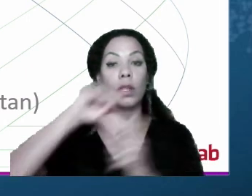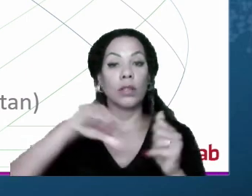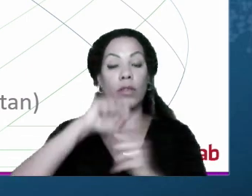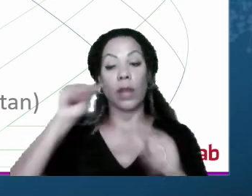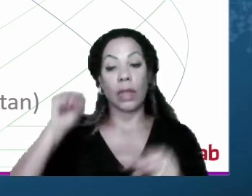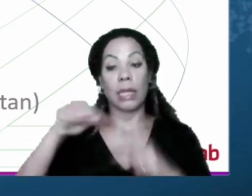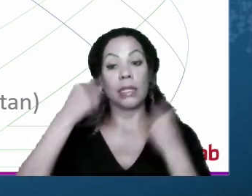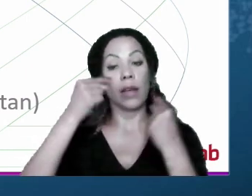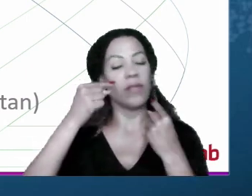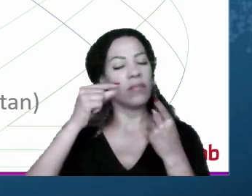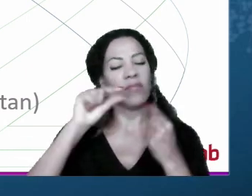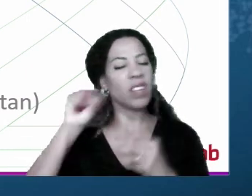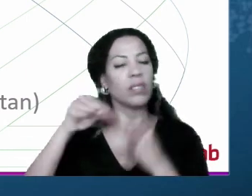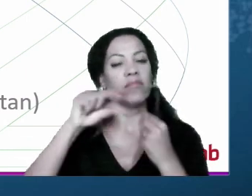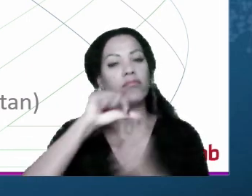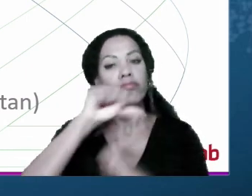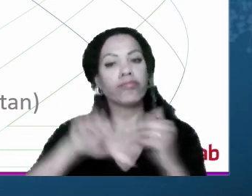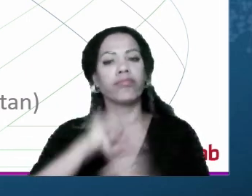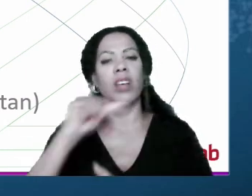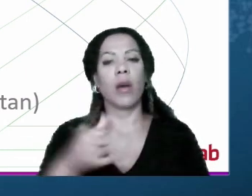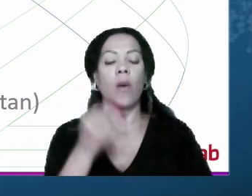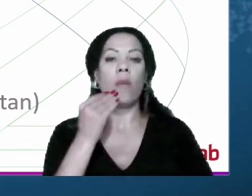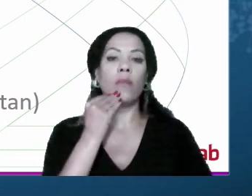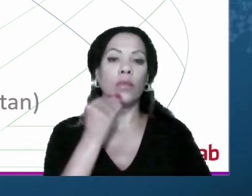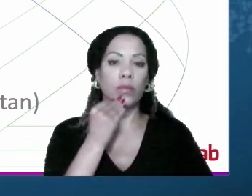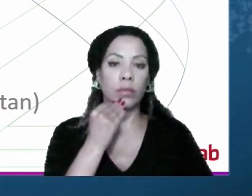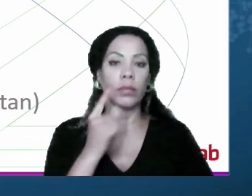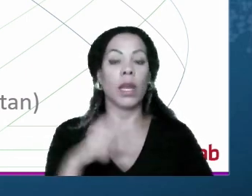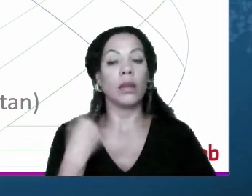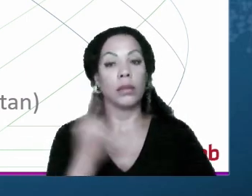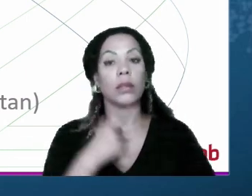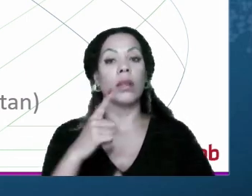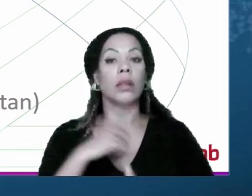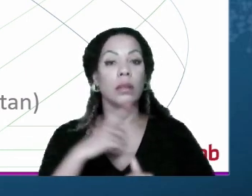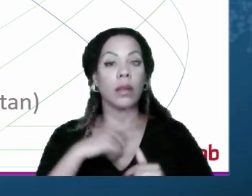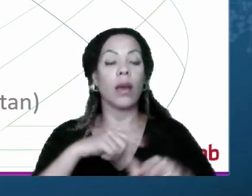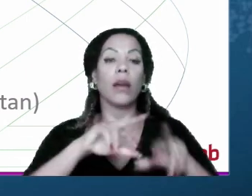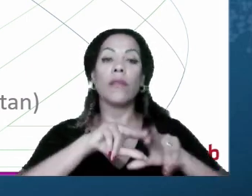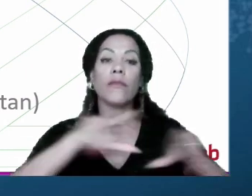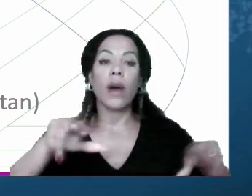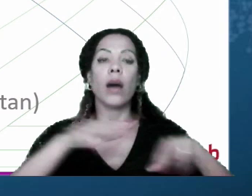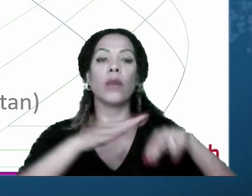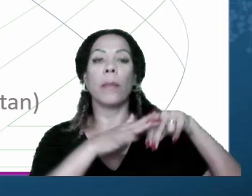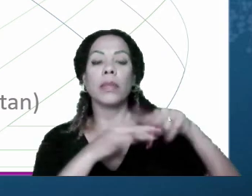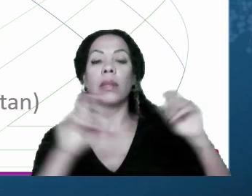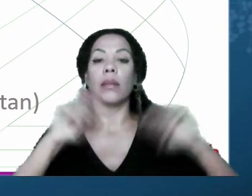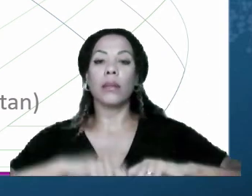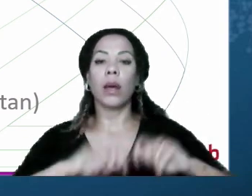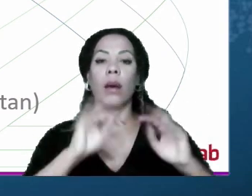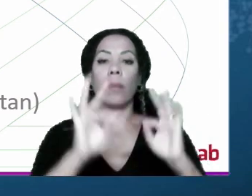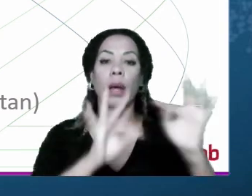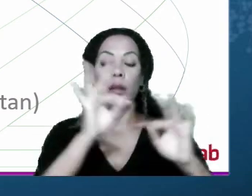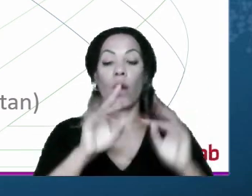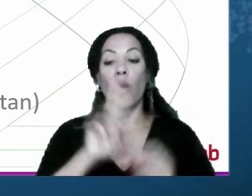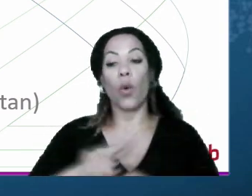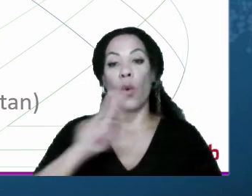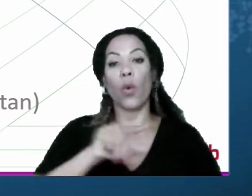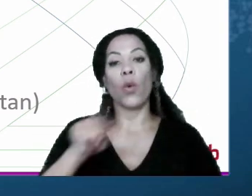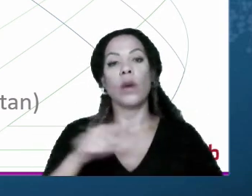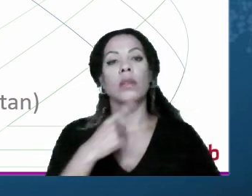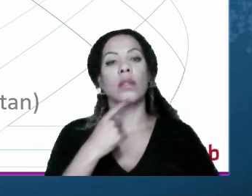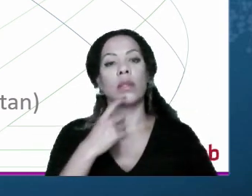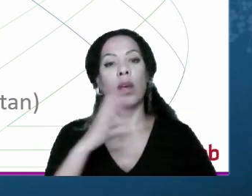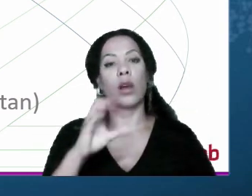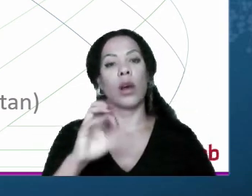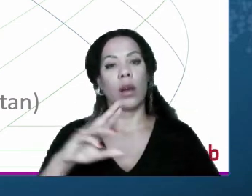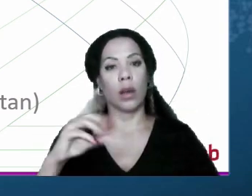desafios em oportunidades. Então, temos essa capilaridade de pacientes a serem tratados com esse sangue cord.